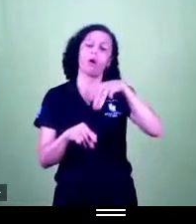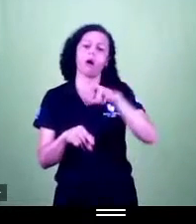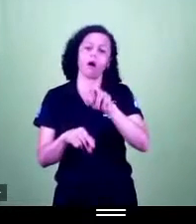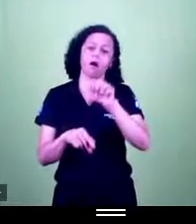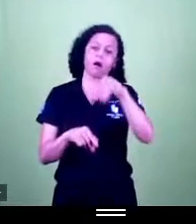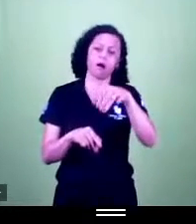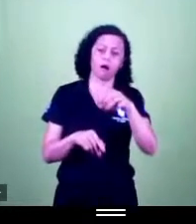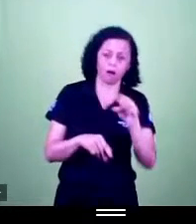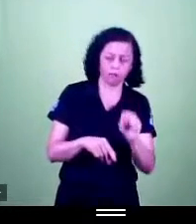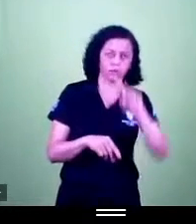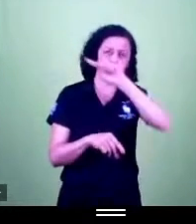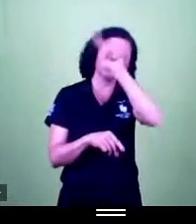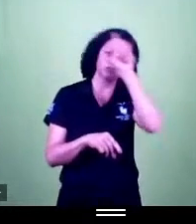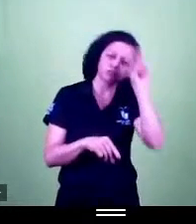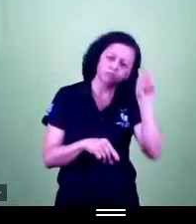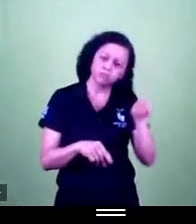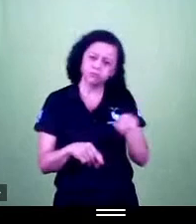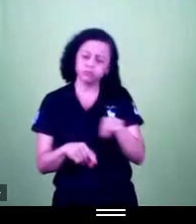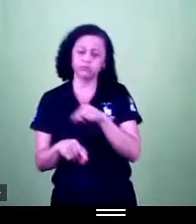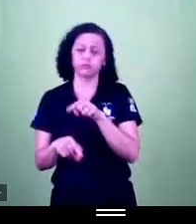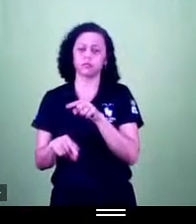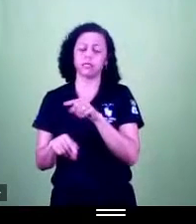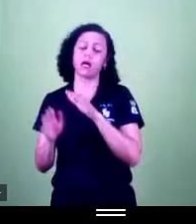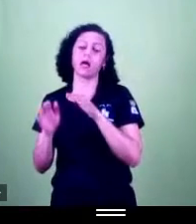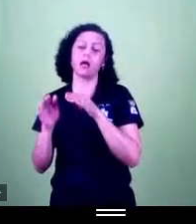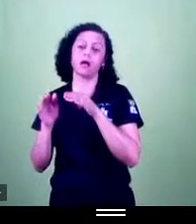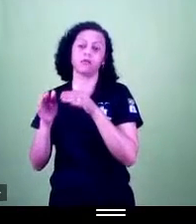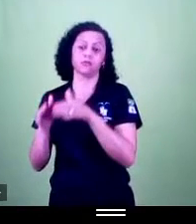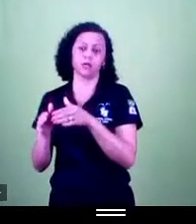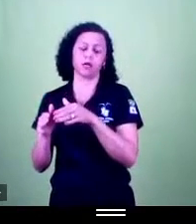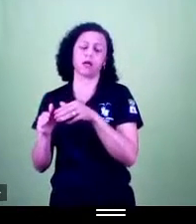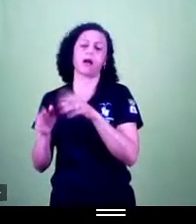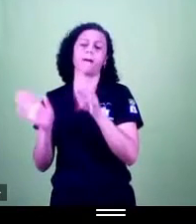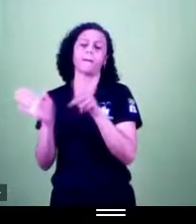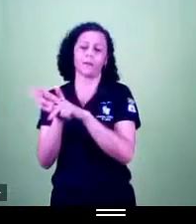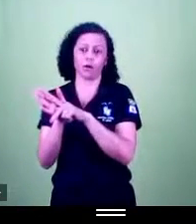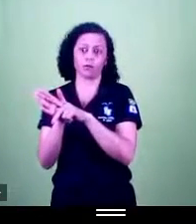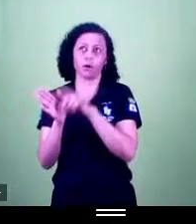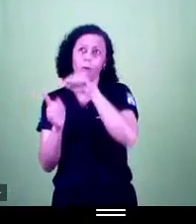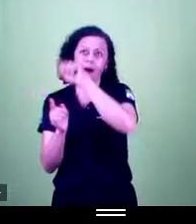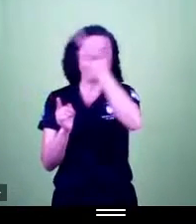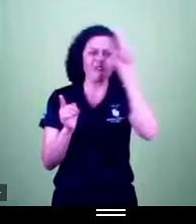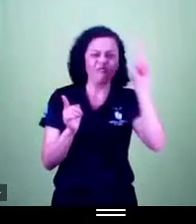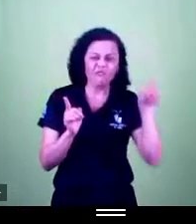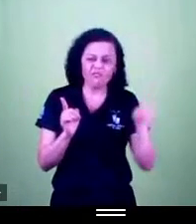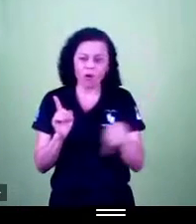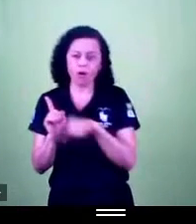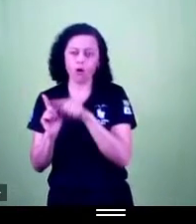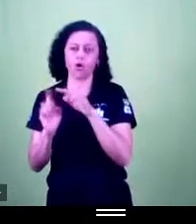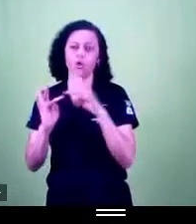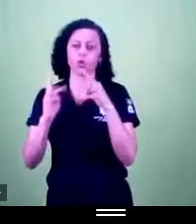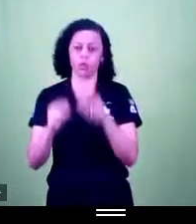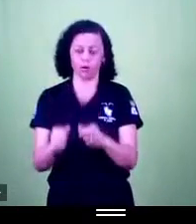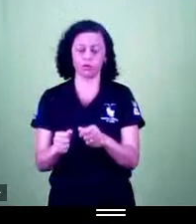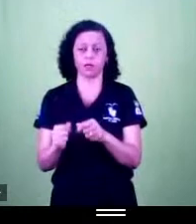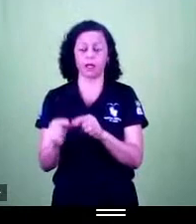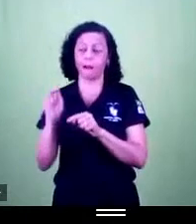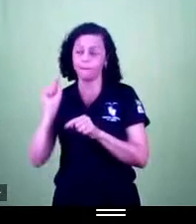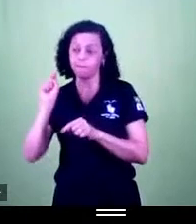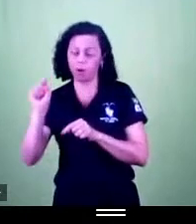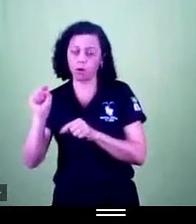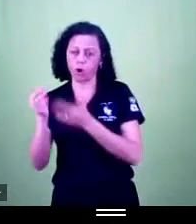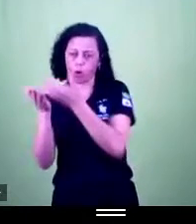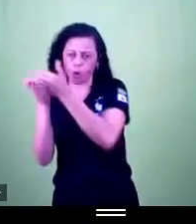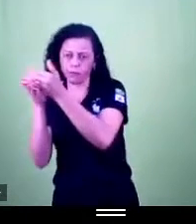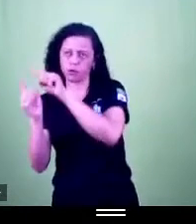uma volta completa, inteira. Então, quando eu consigo dar uma volta inteira no circuito, voltar no mesmo ponto de origem, ali eu